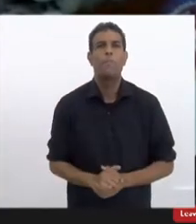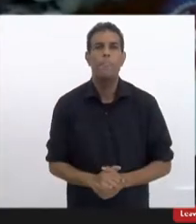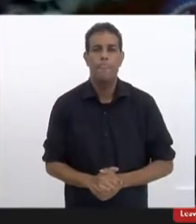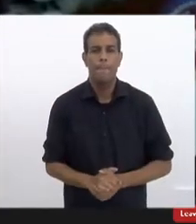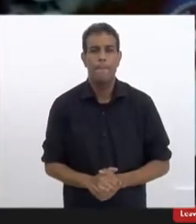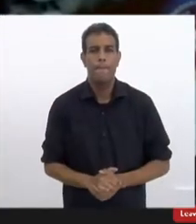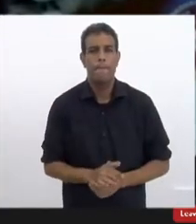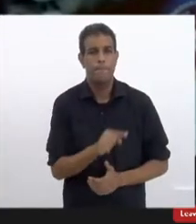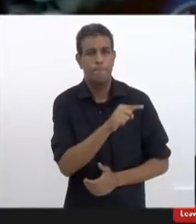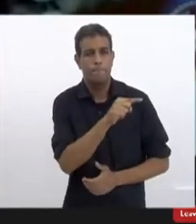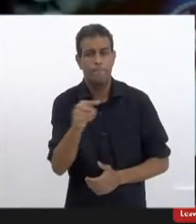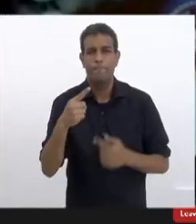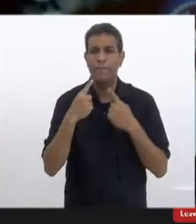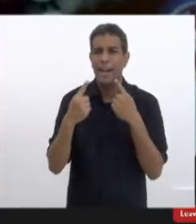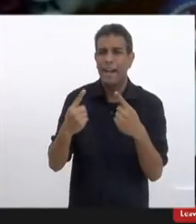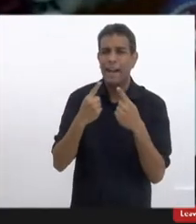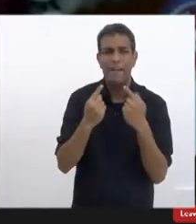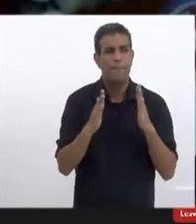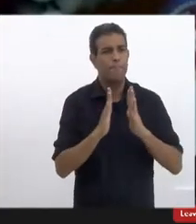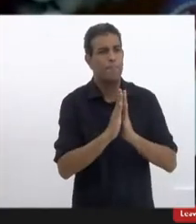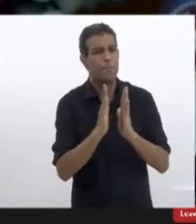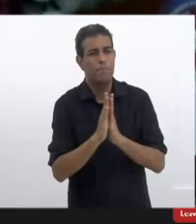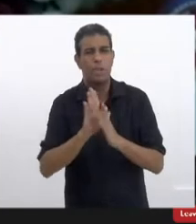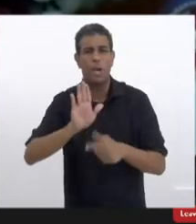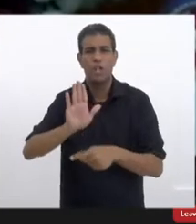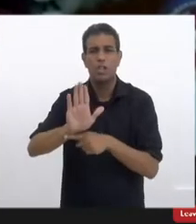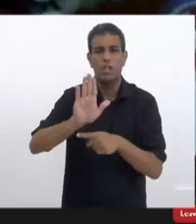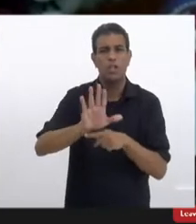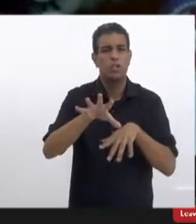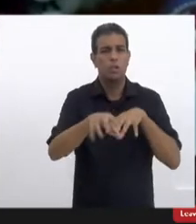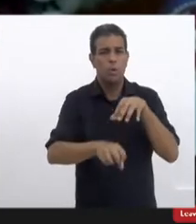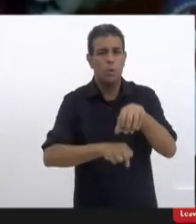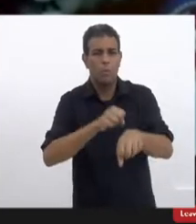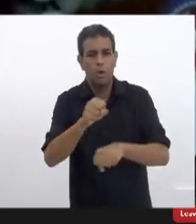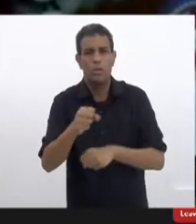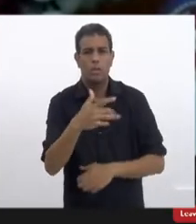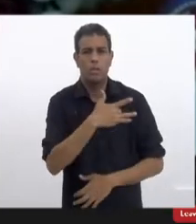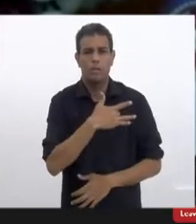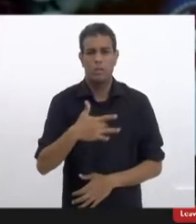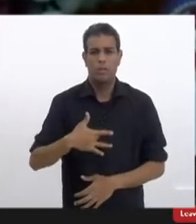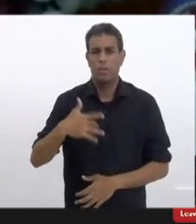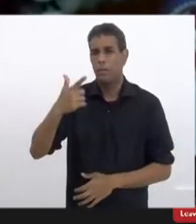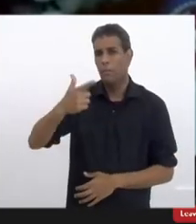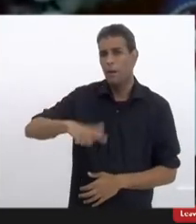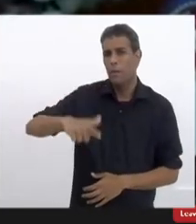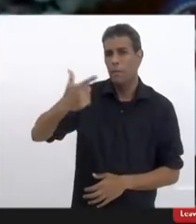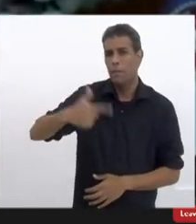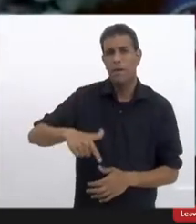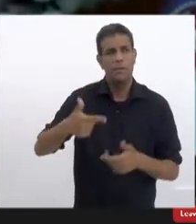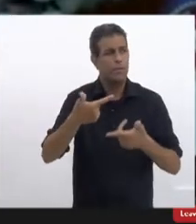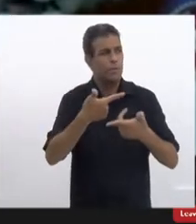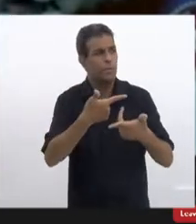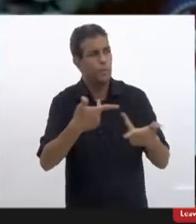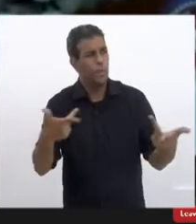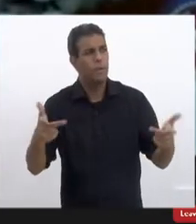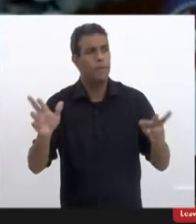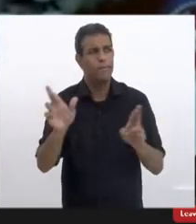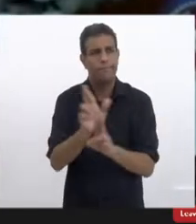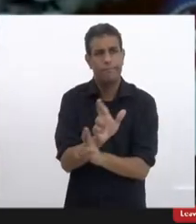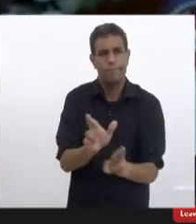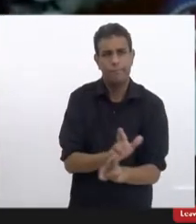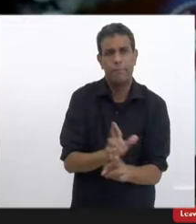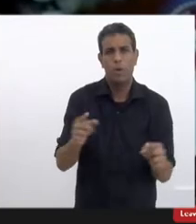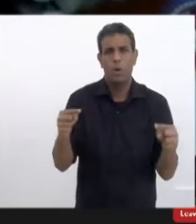número de reclamações, de pedido de ajuda, de busca do Ministério Público e de outras redes